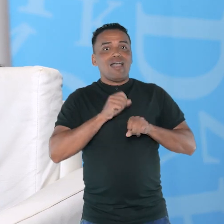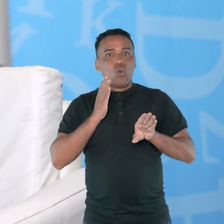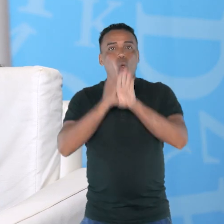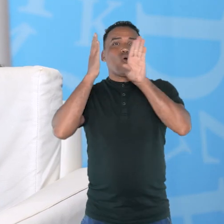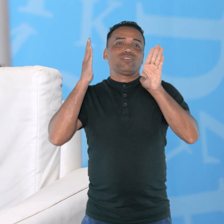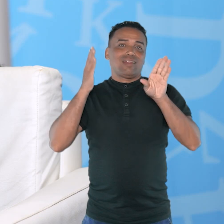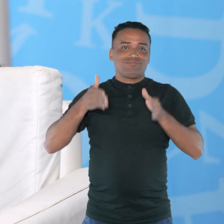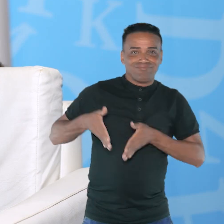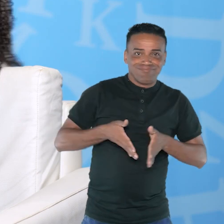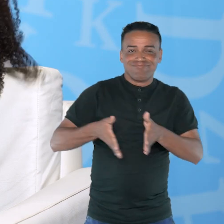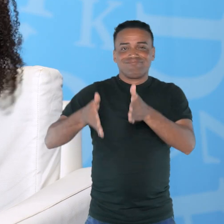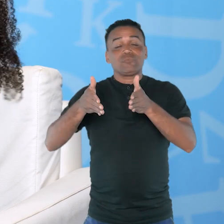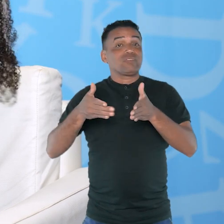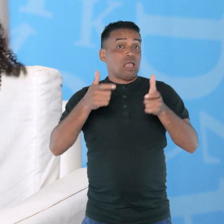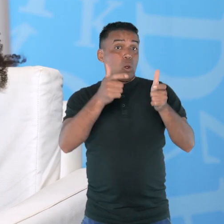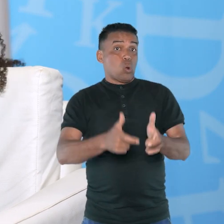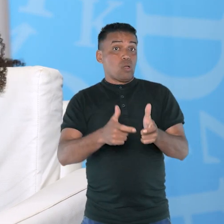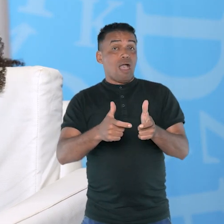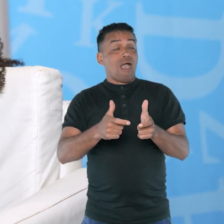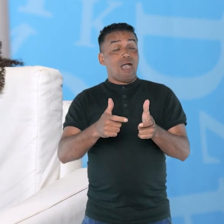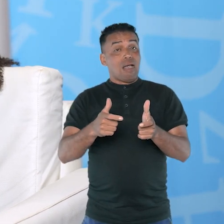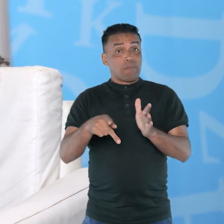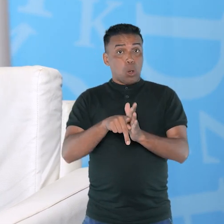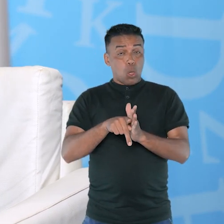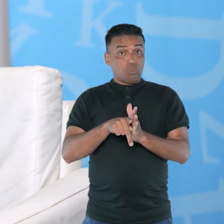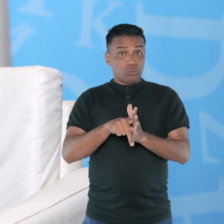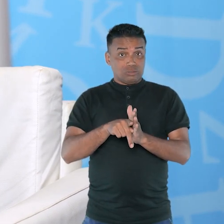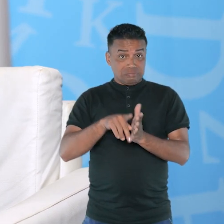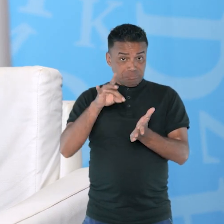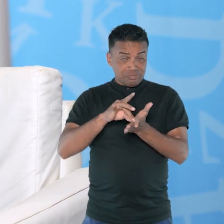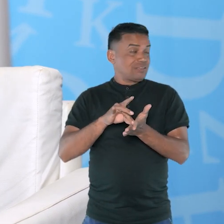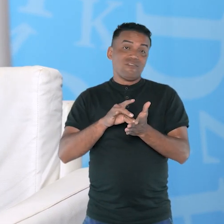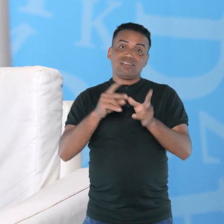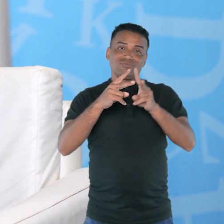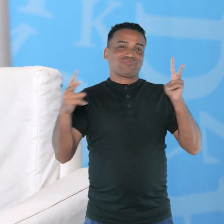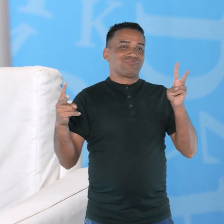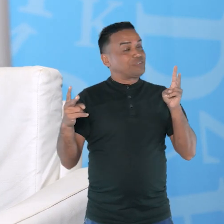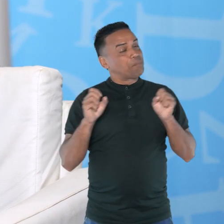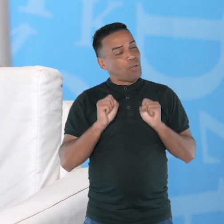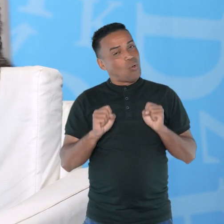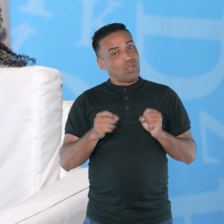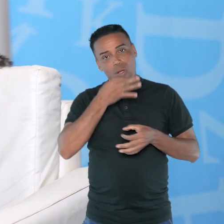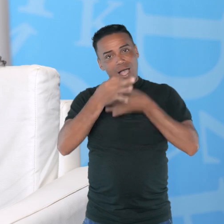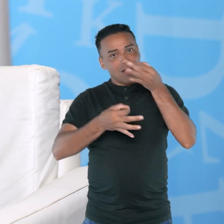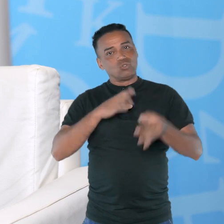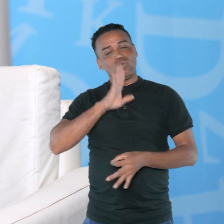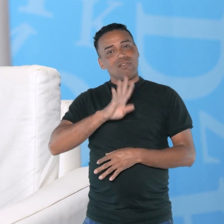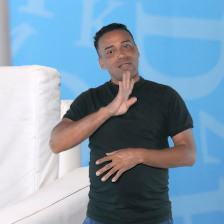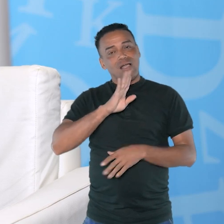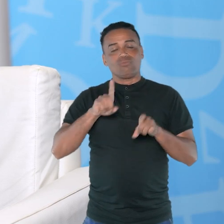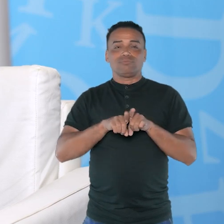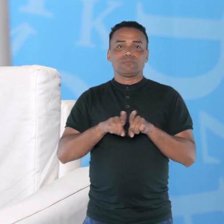vezes, nem é no lugar físico, mas, às vezes, é também. Então, eu acho isso legal também. E ele